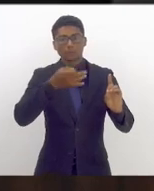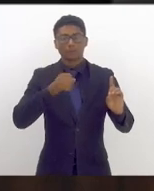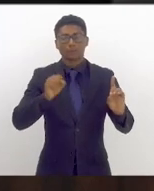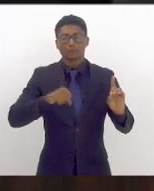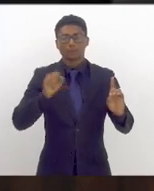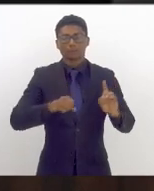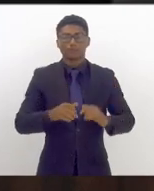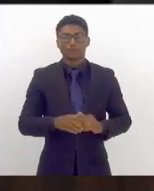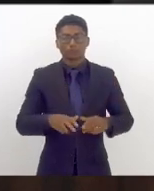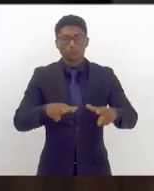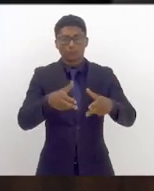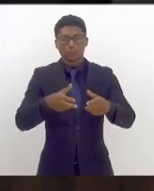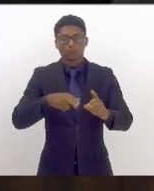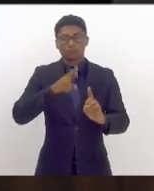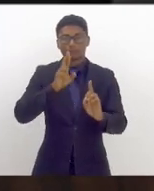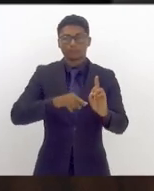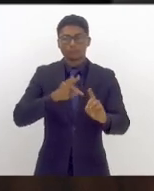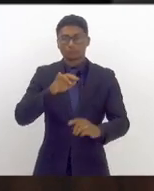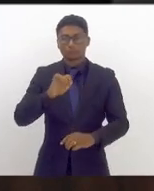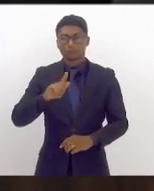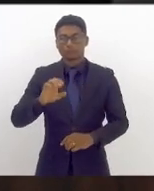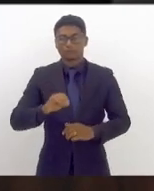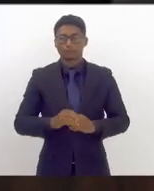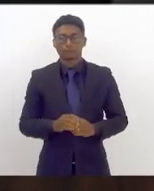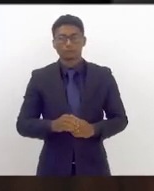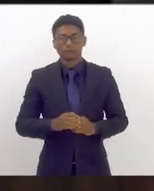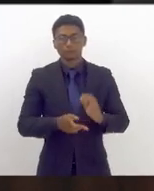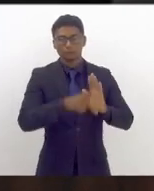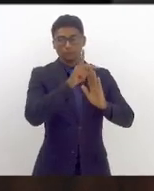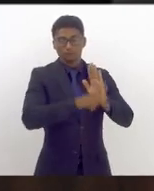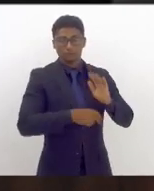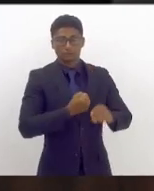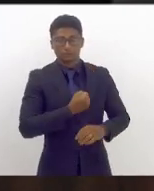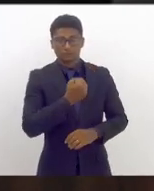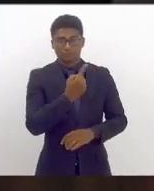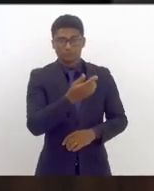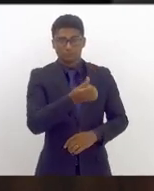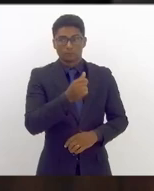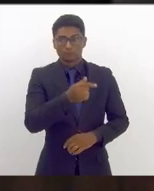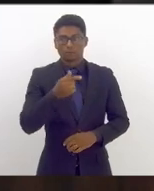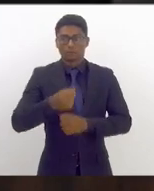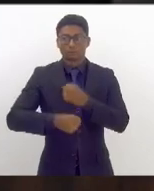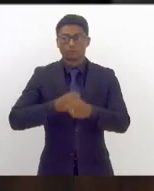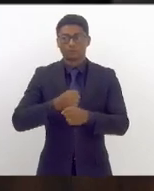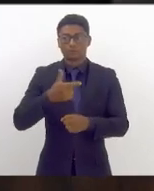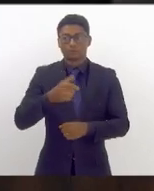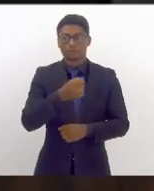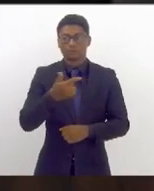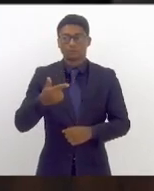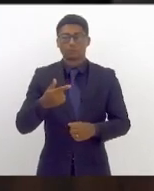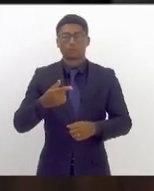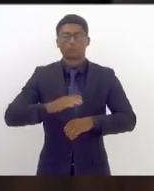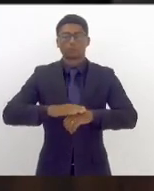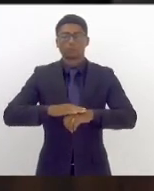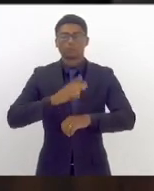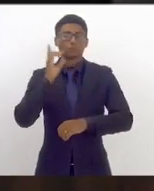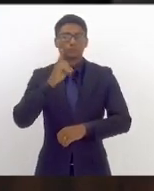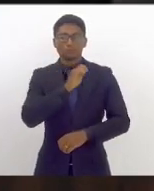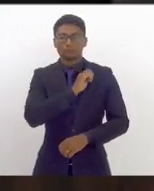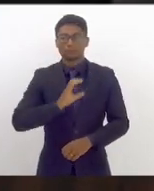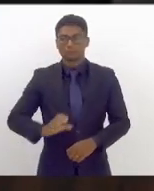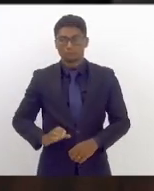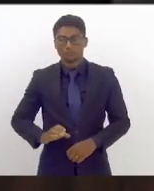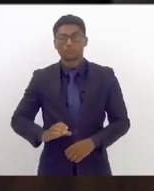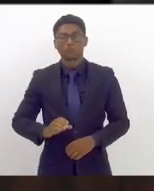comissão relator Thiago Pampulha projeto resolução 1677 22 de altura e deputado André celiano consegue medalha Tiradentes